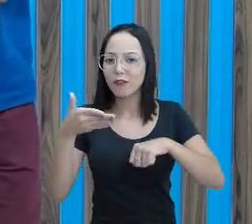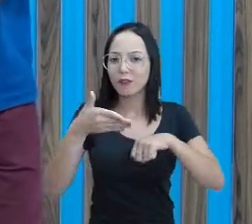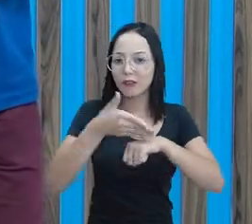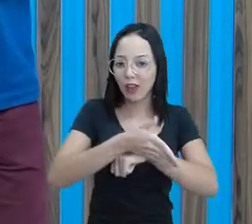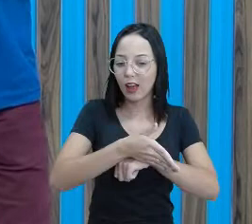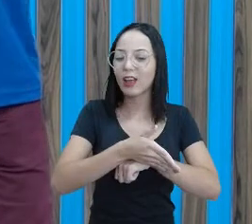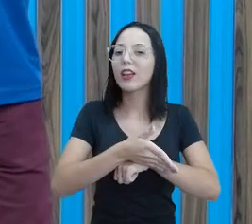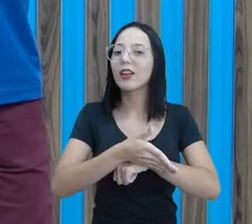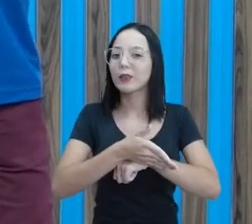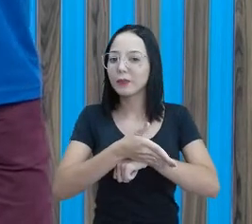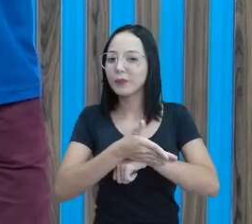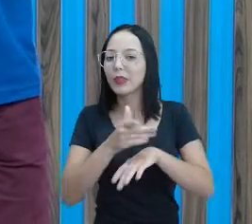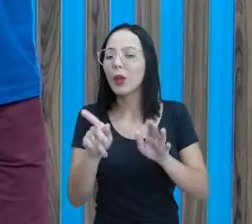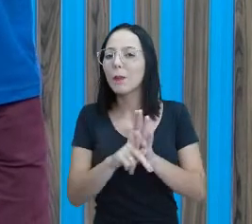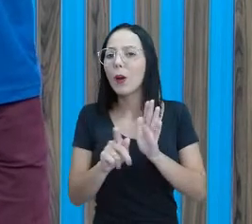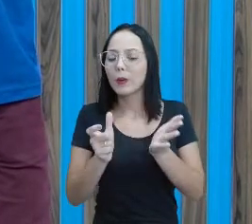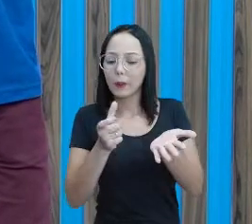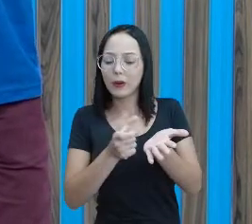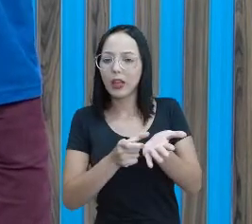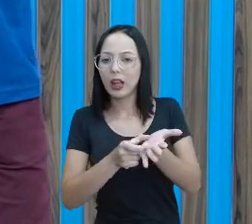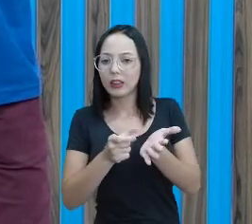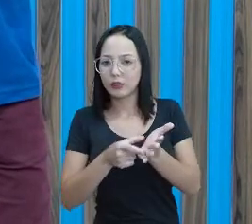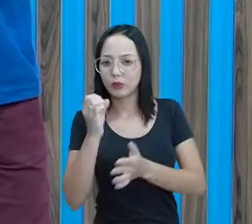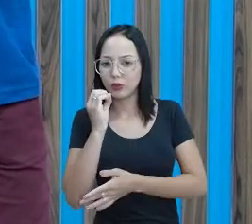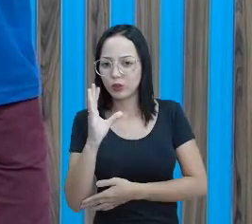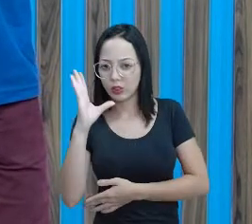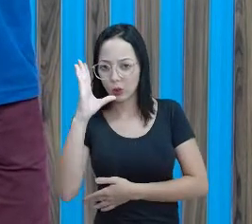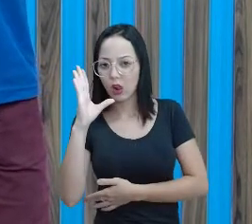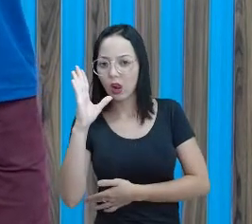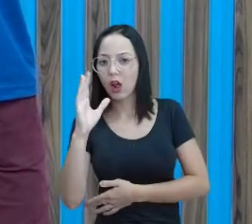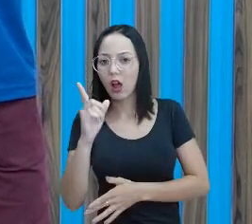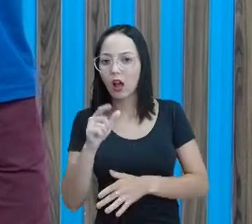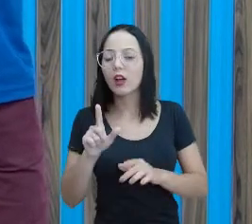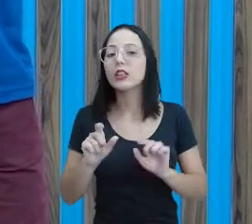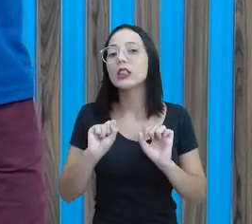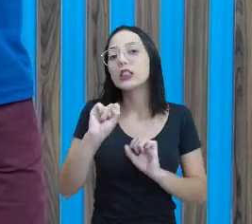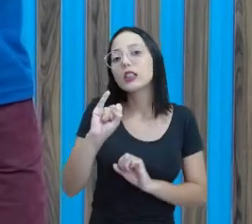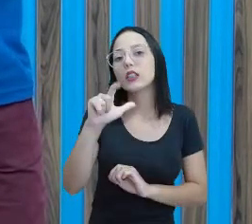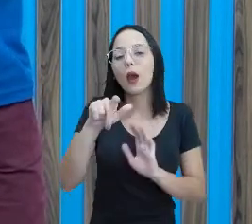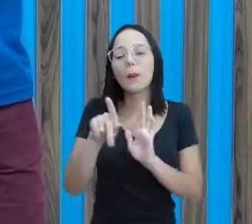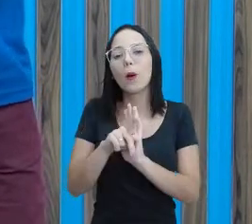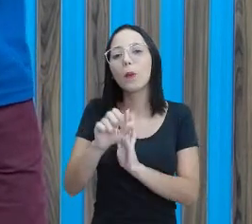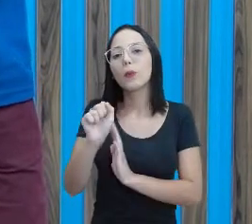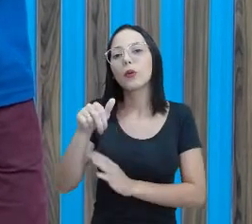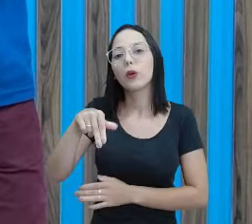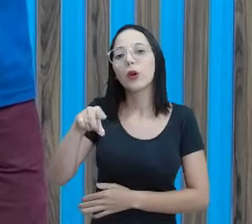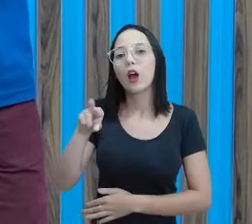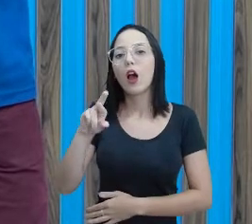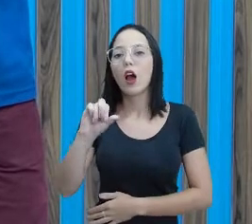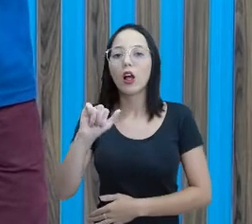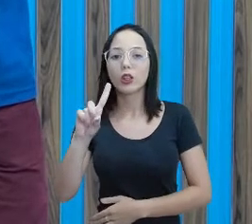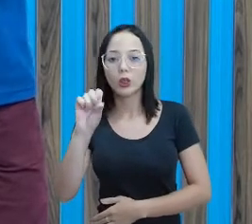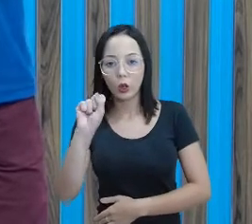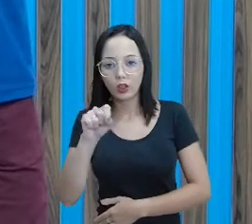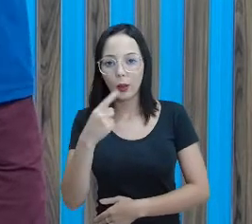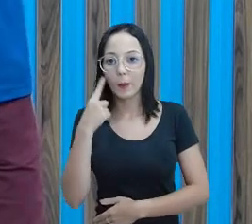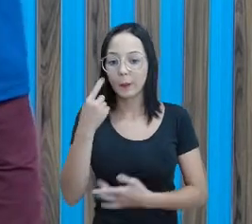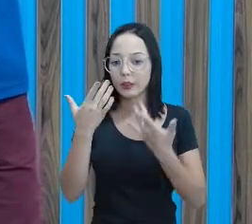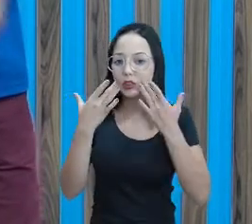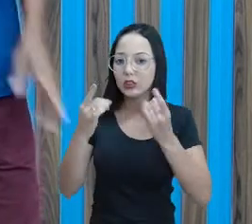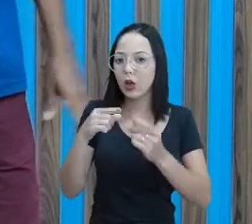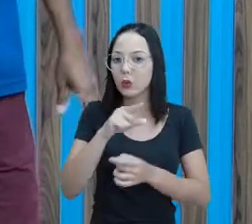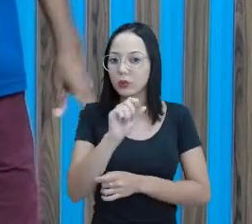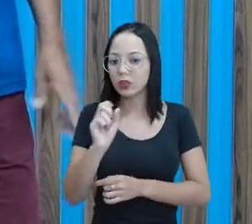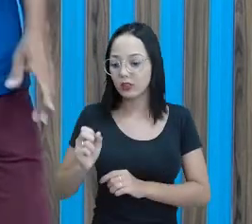loja, tá? De aplicativos do teu celular, tá? Se ele for Android, presta bastante atenção. Pega o